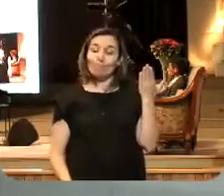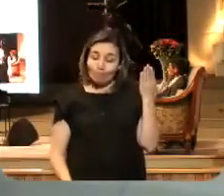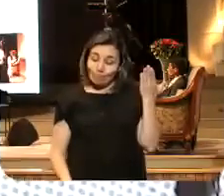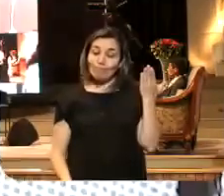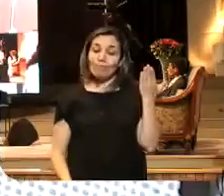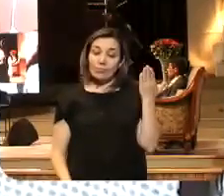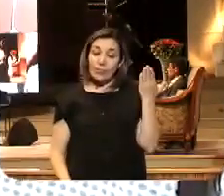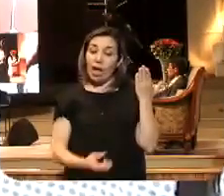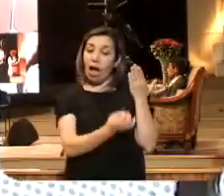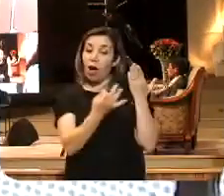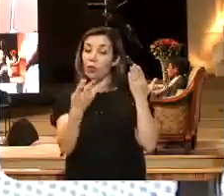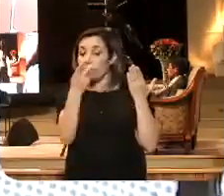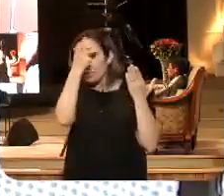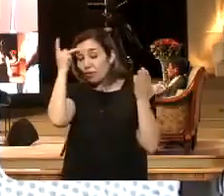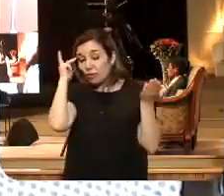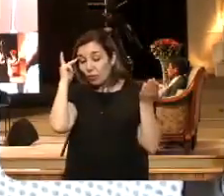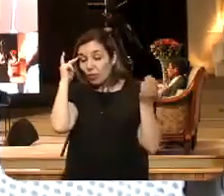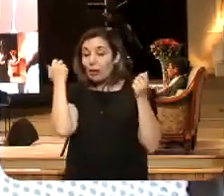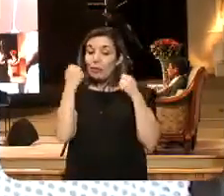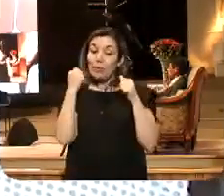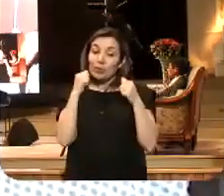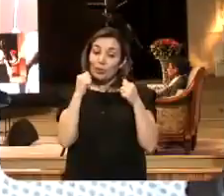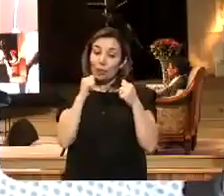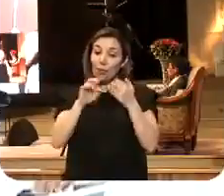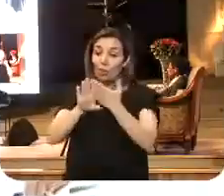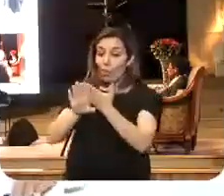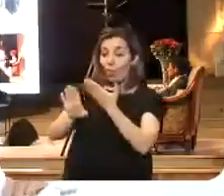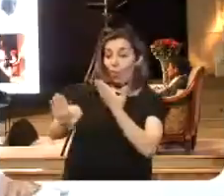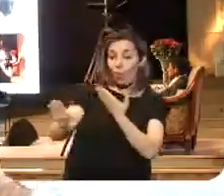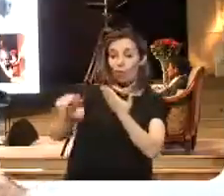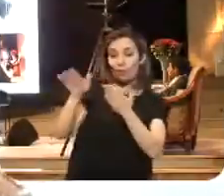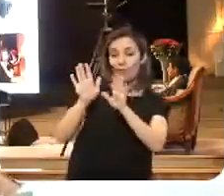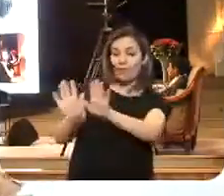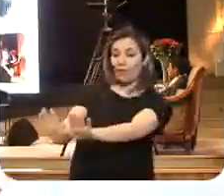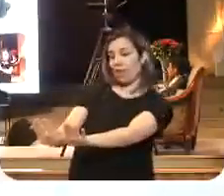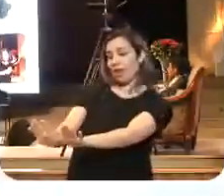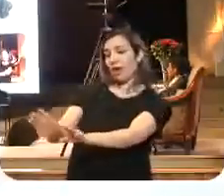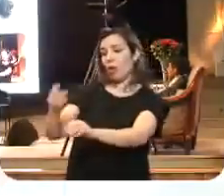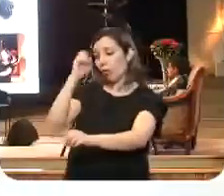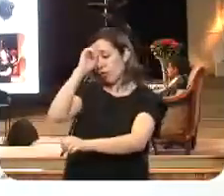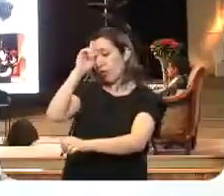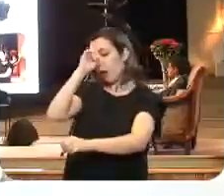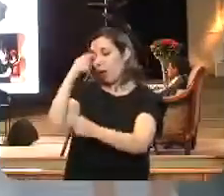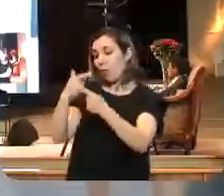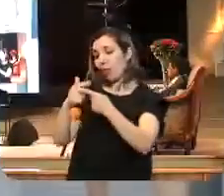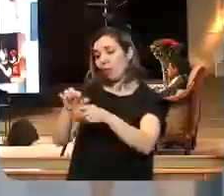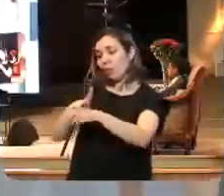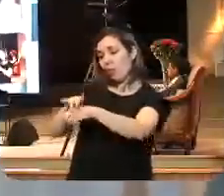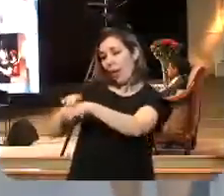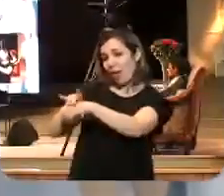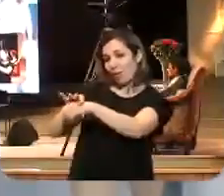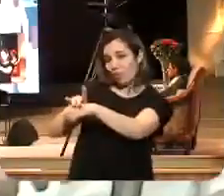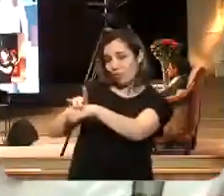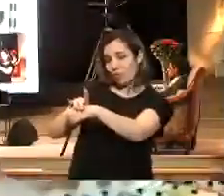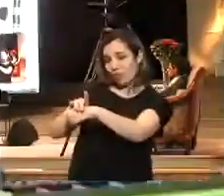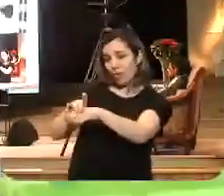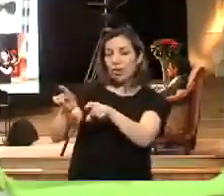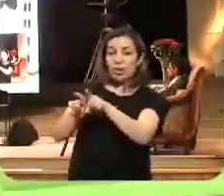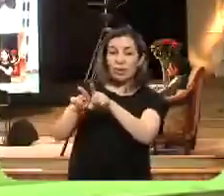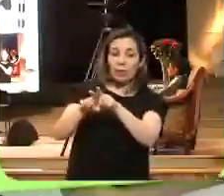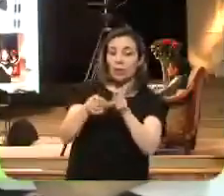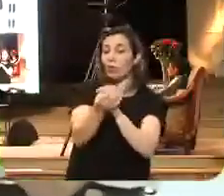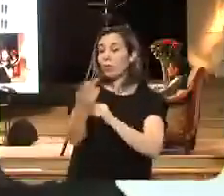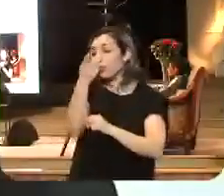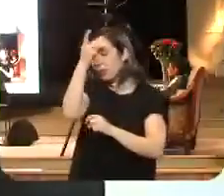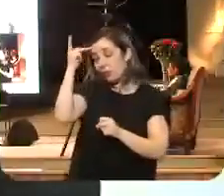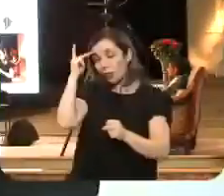dos que largaram amores por causa de doenças e dos que imaginaram que ninguém mais lhes poderia dar amor.